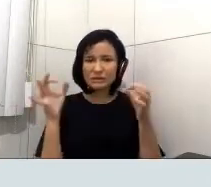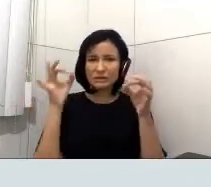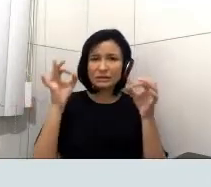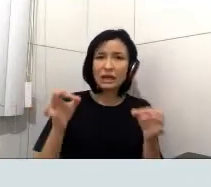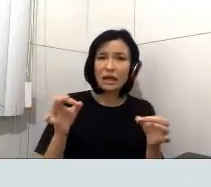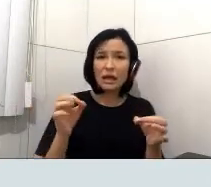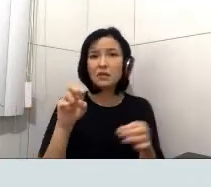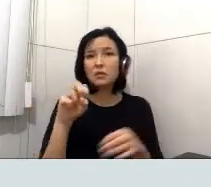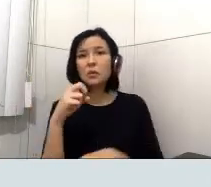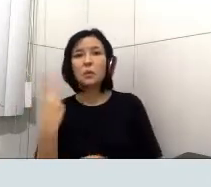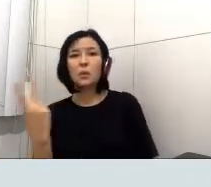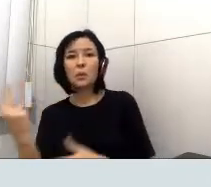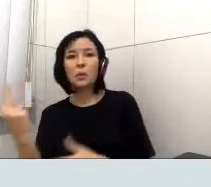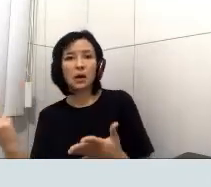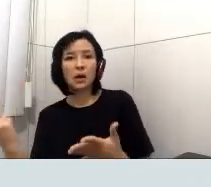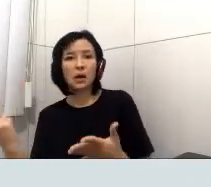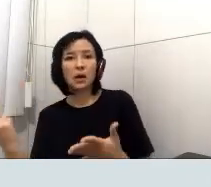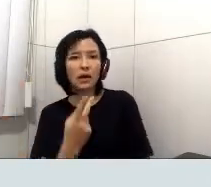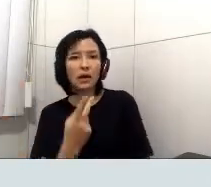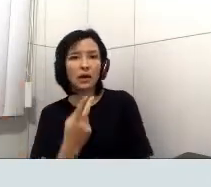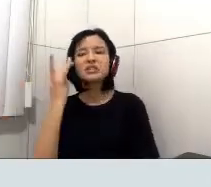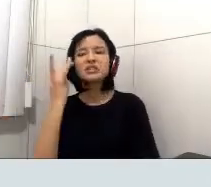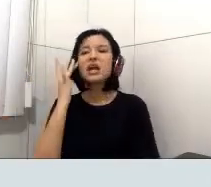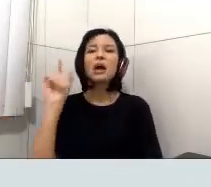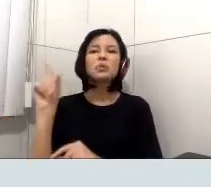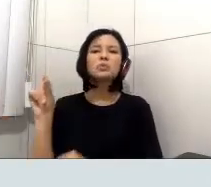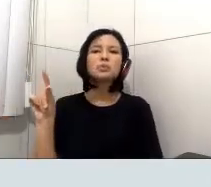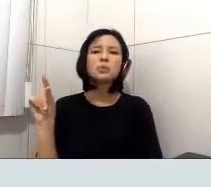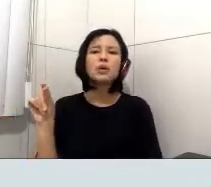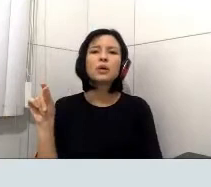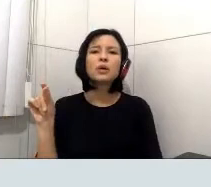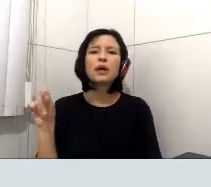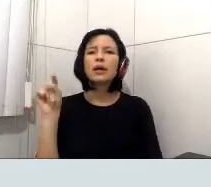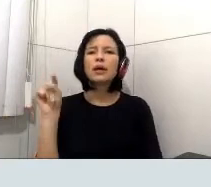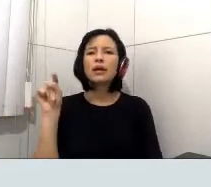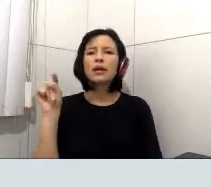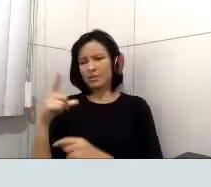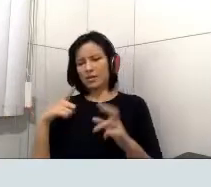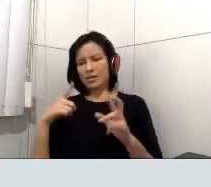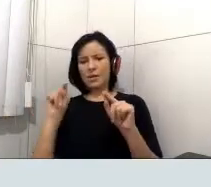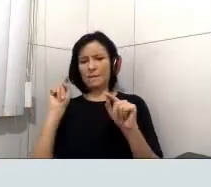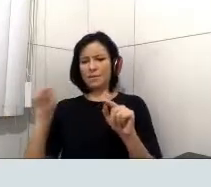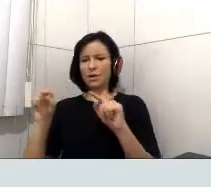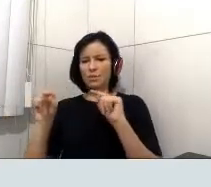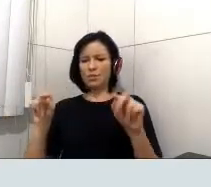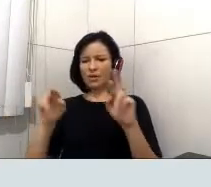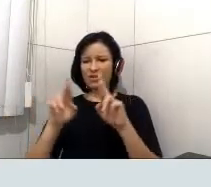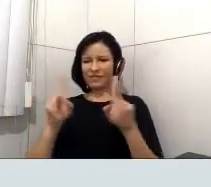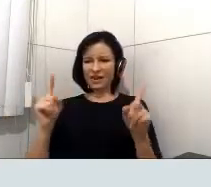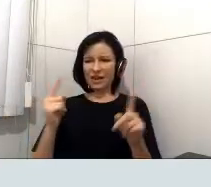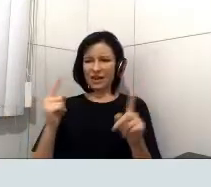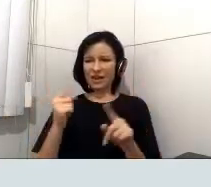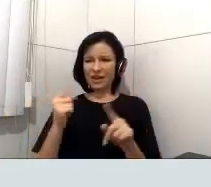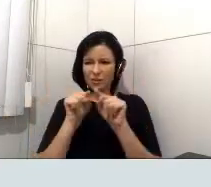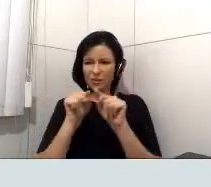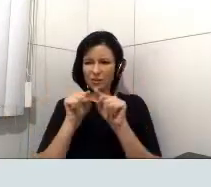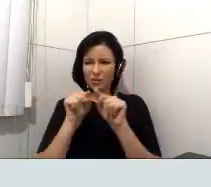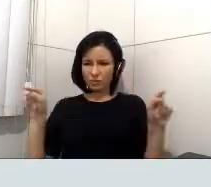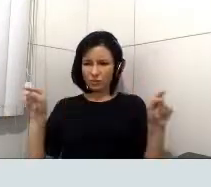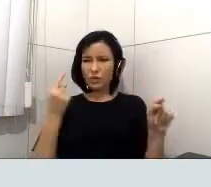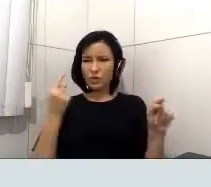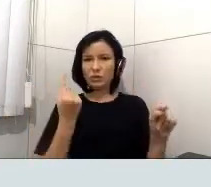vocês acham que por dois pontos distintos também passam mais de uma reta? Gente, está